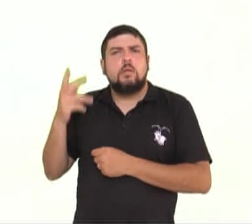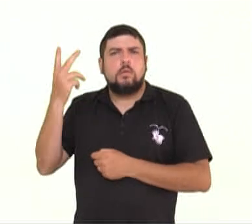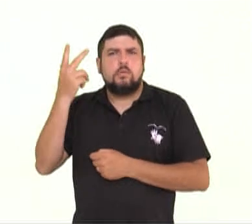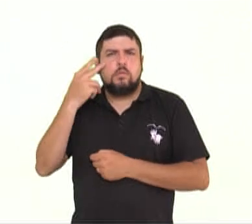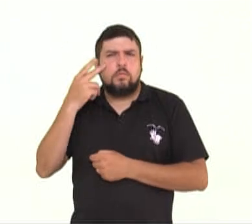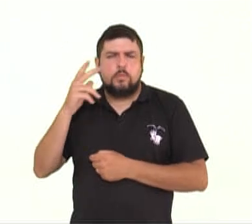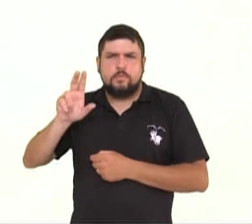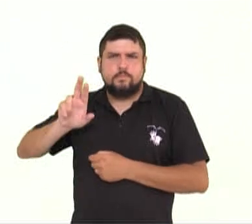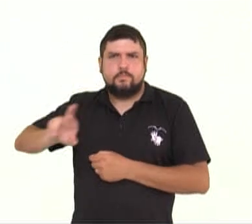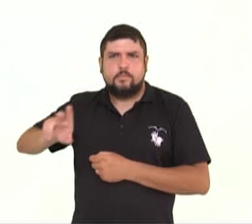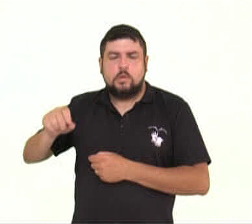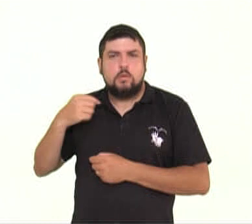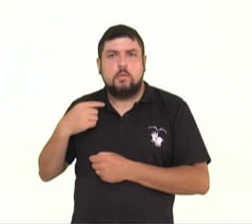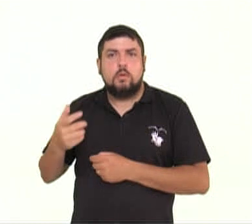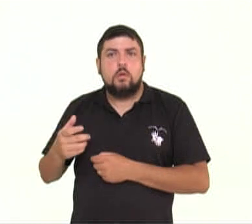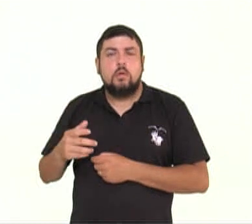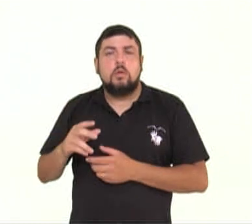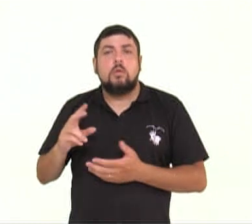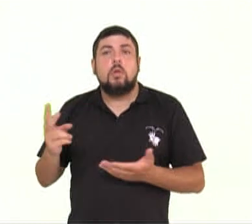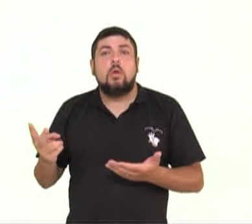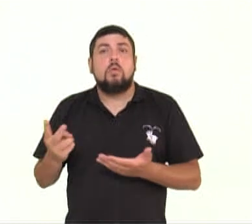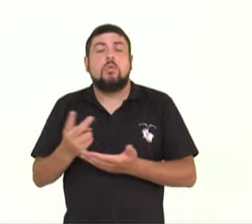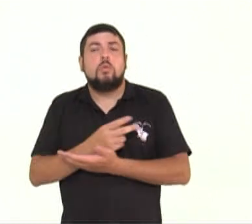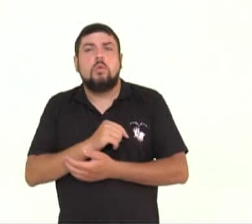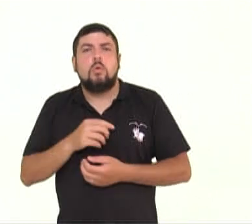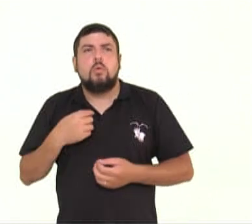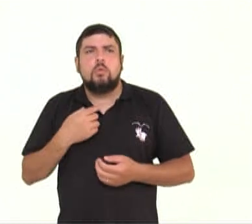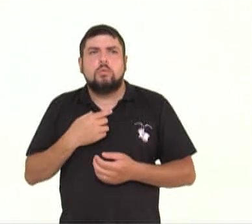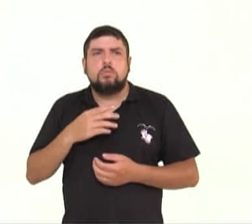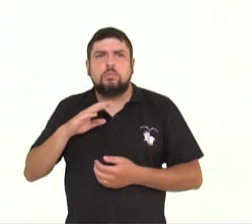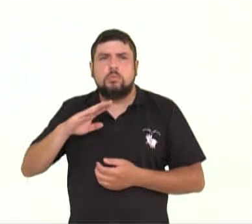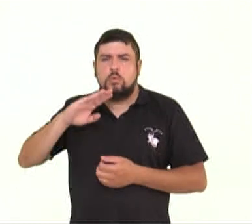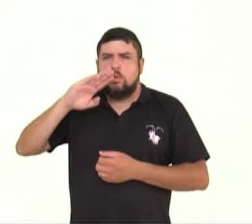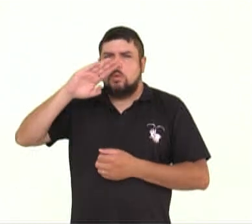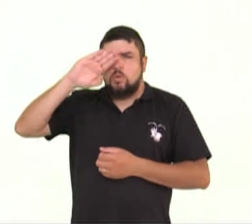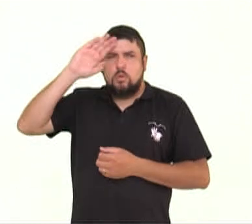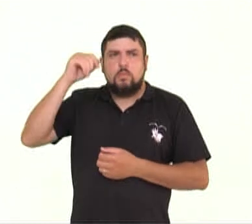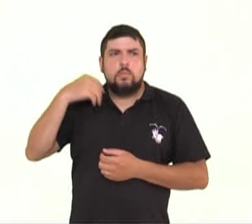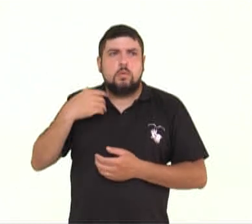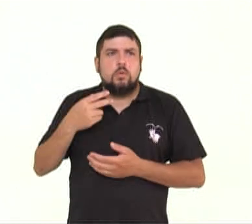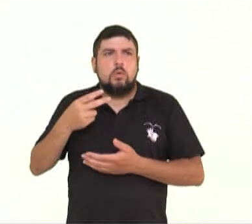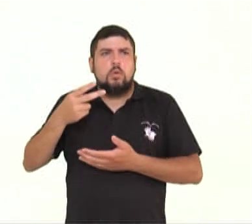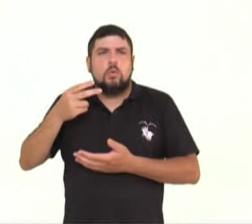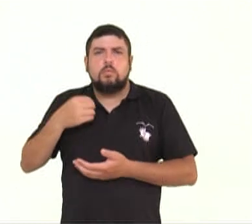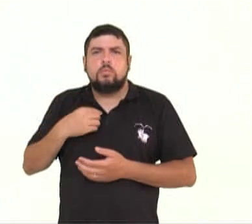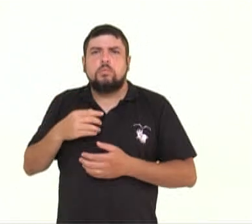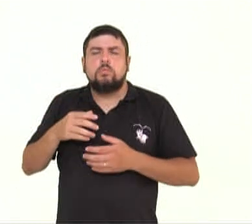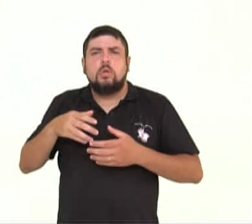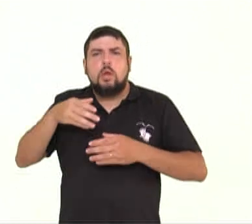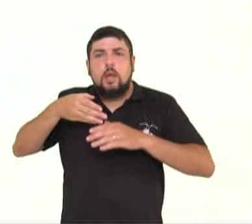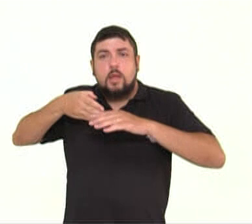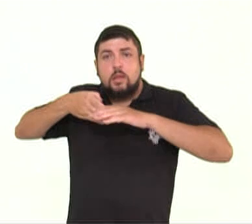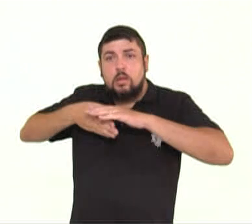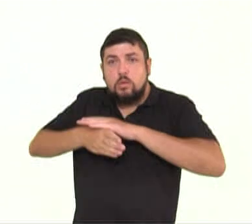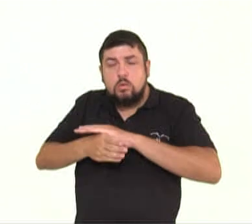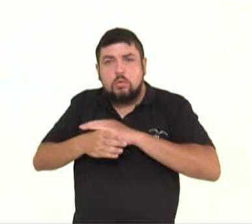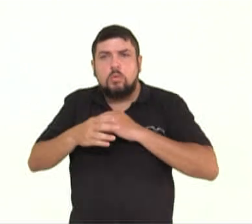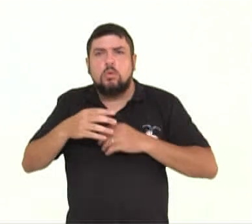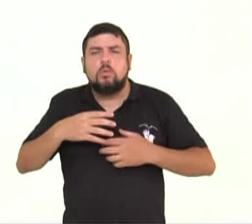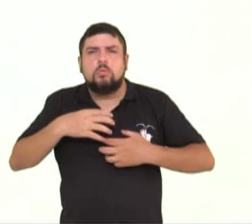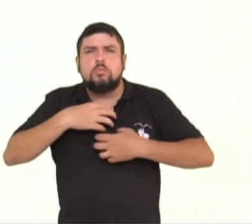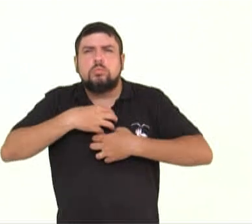comum, resolveu entrar em um cômodo aquecido a 105 graus Celsius e conseguiu permanecer nesse cômodo por 15